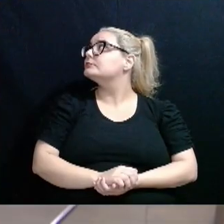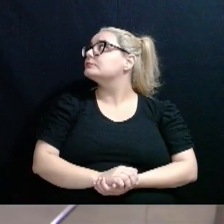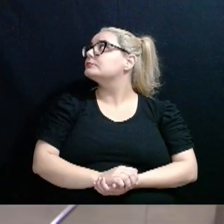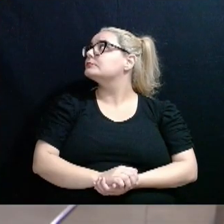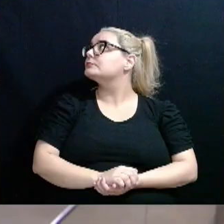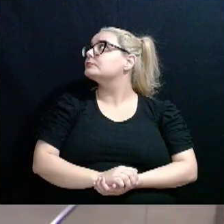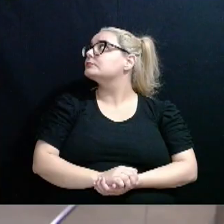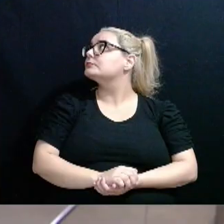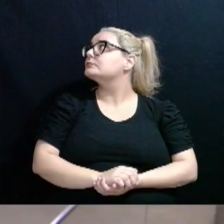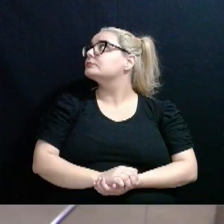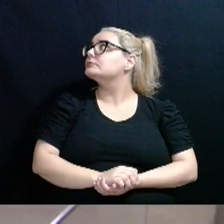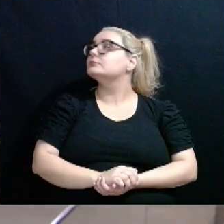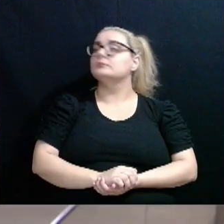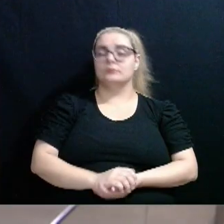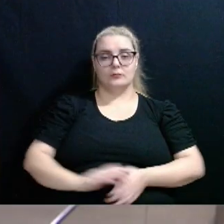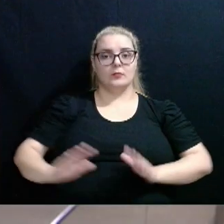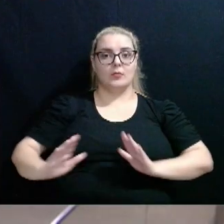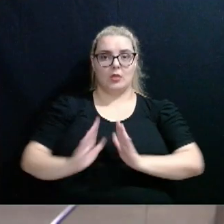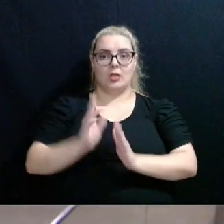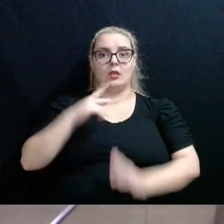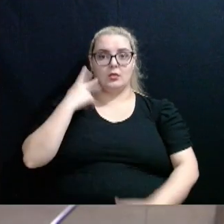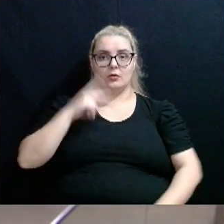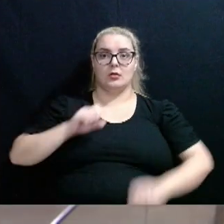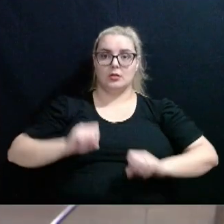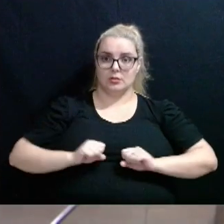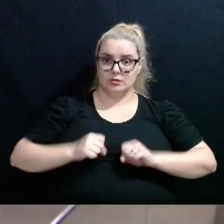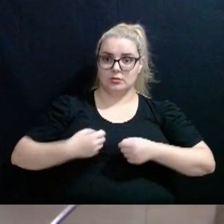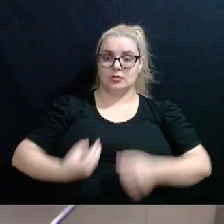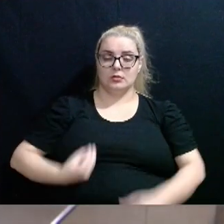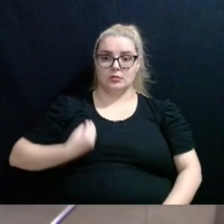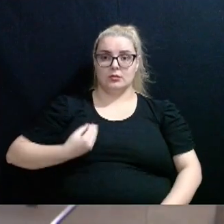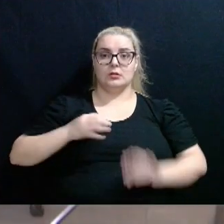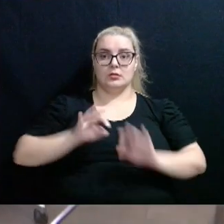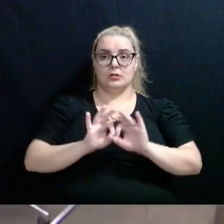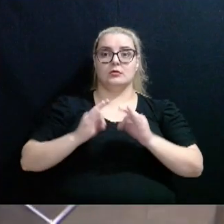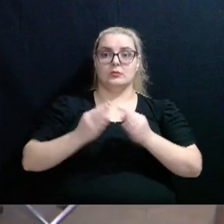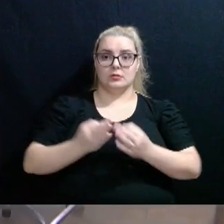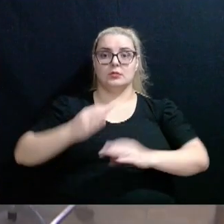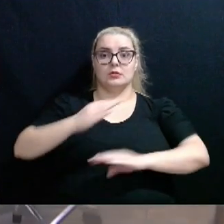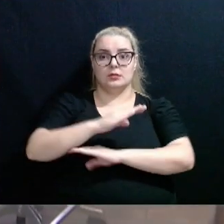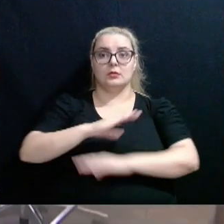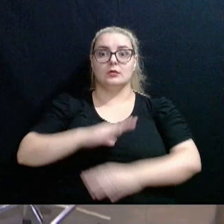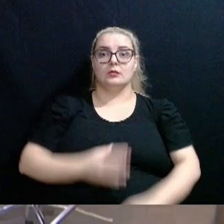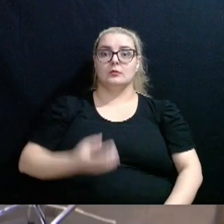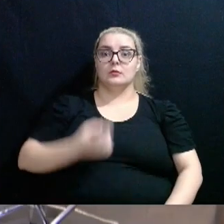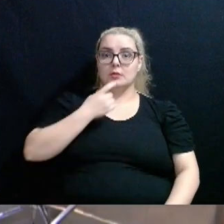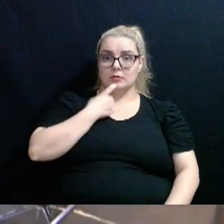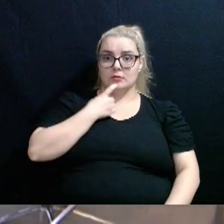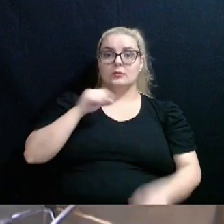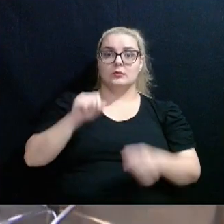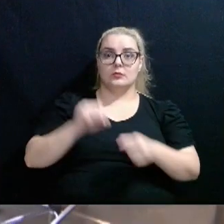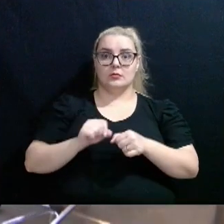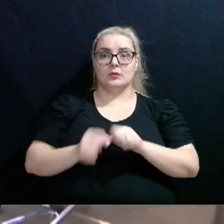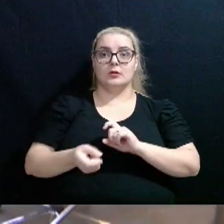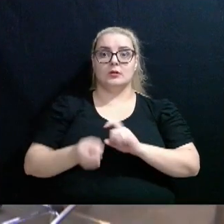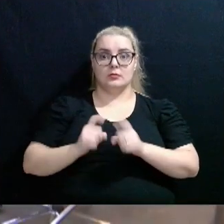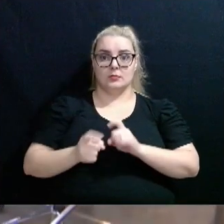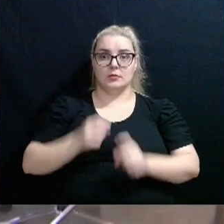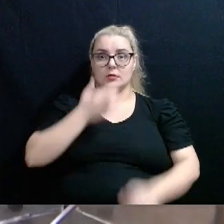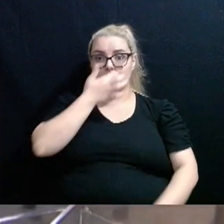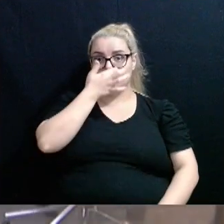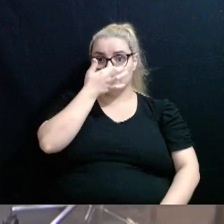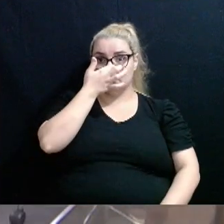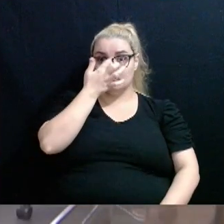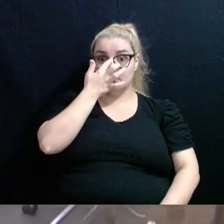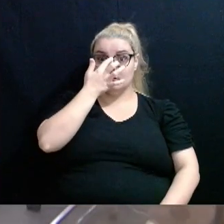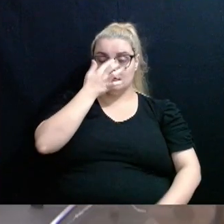A Frente Parlamentar em Defesa da Vida e da Família da Câmara de Campinas realizou uma reunião para debater o aborto em